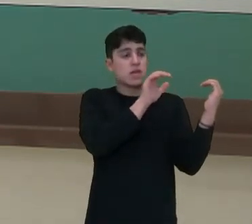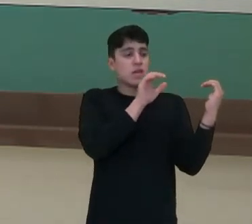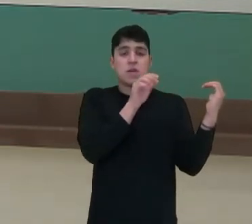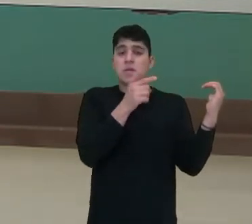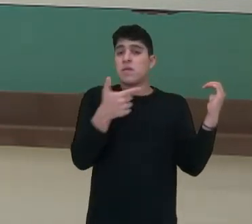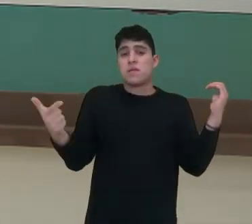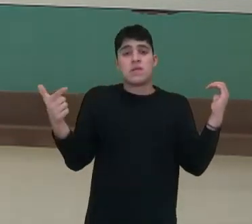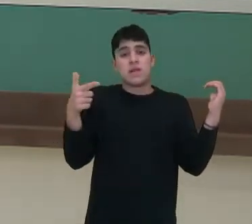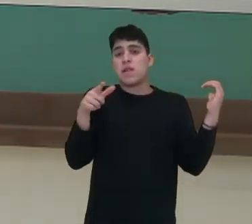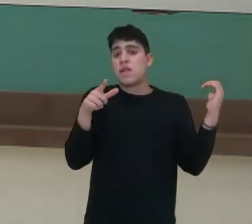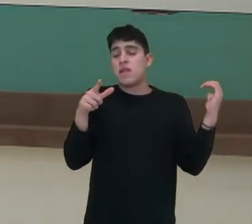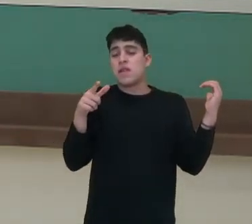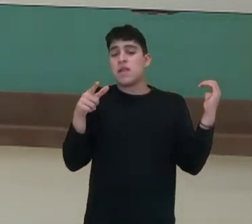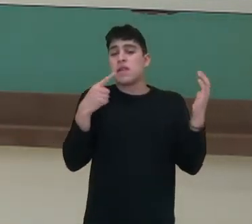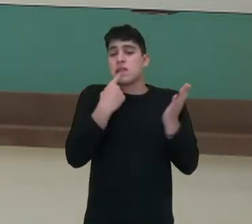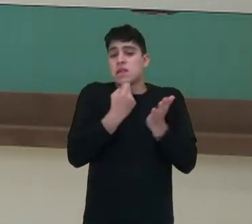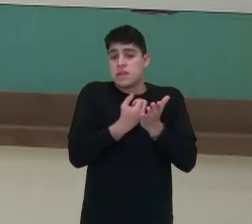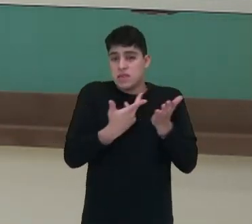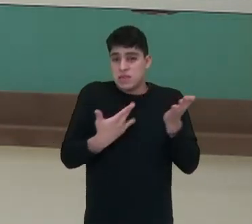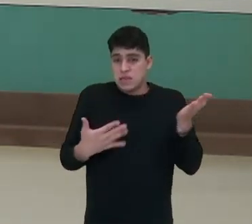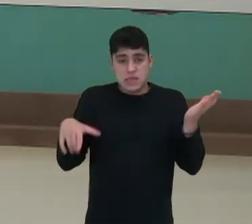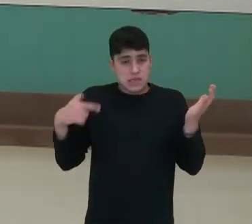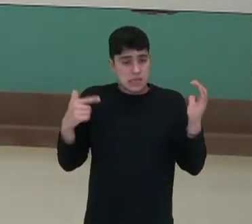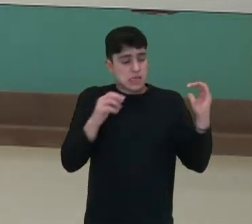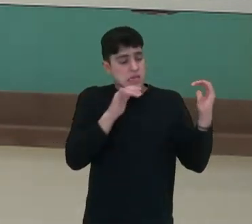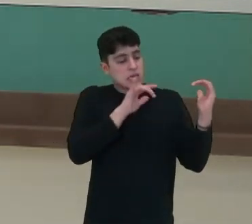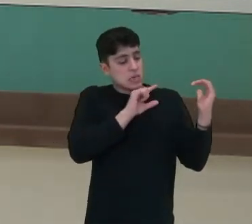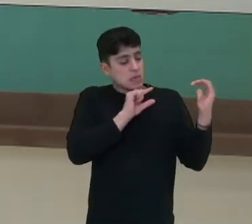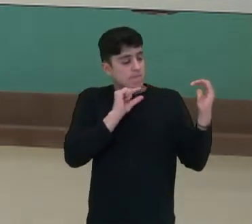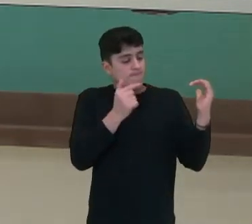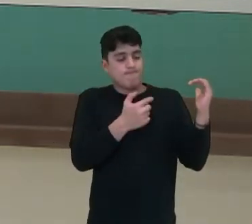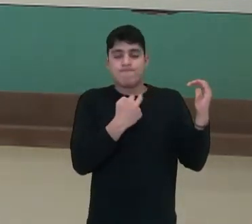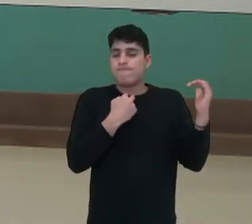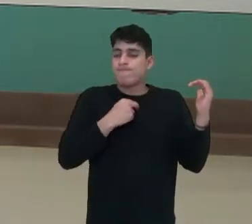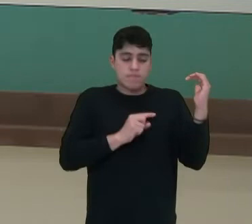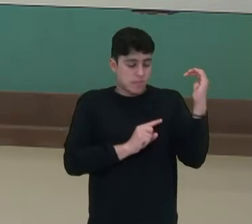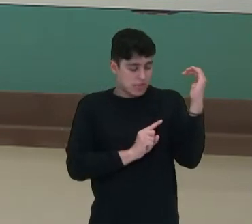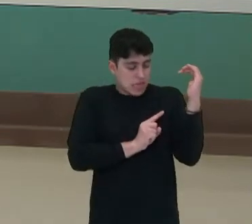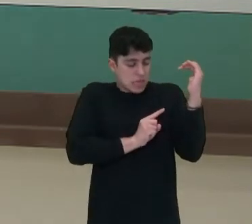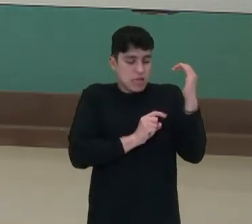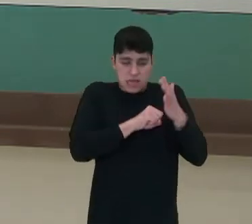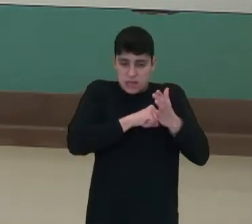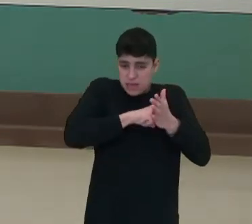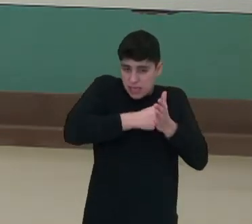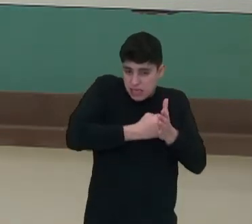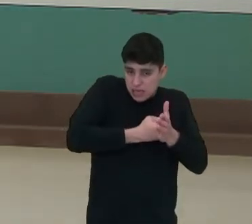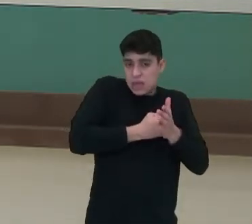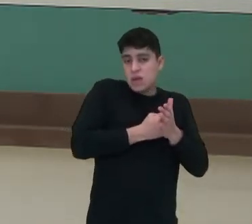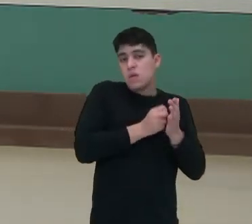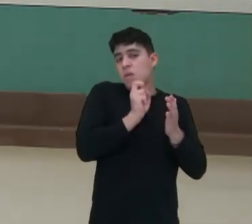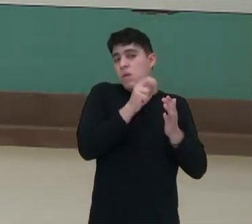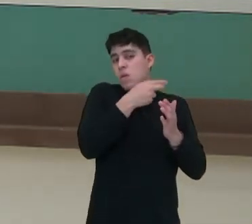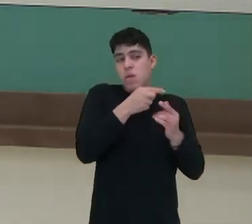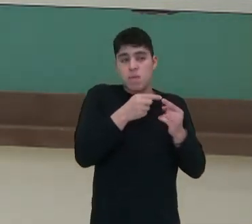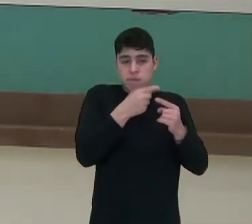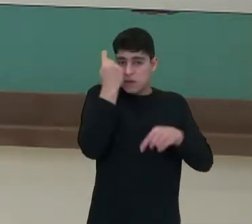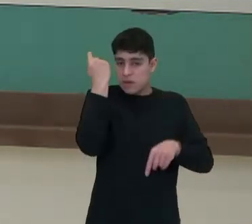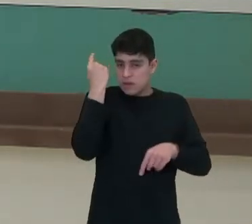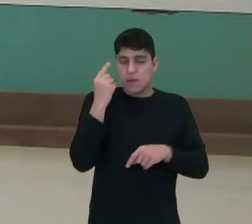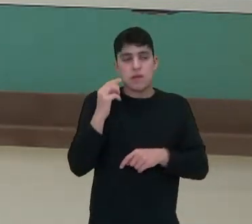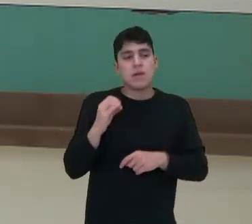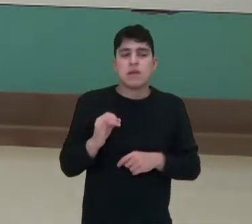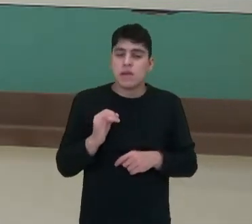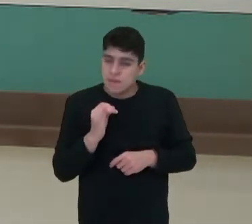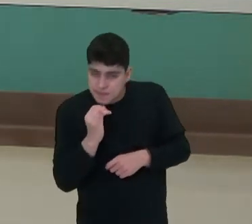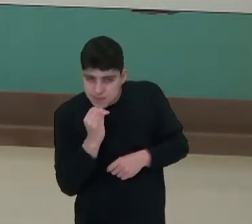seja, não chega ao sangue, seja em razão do bloqueio de um vaso sanguíneo ou do seu rompimento. Então, se a gente